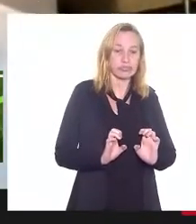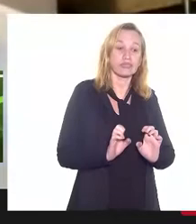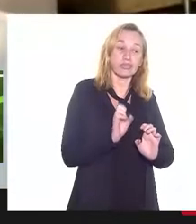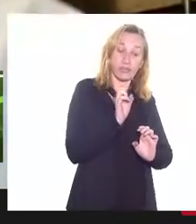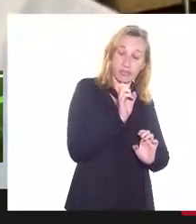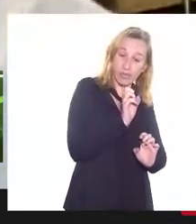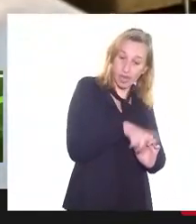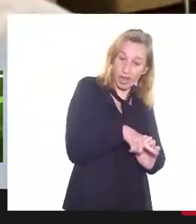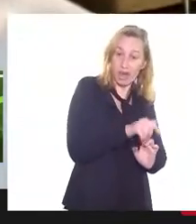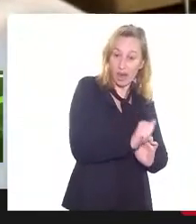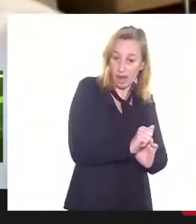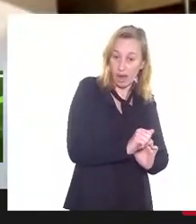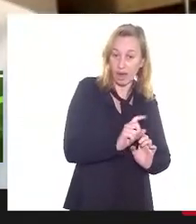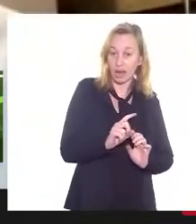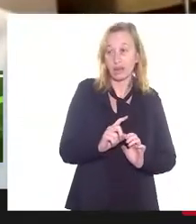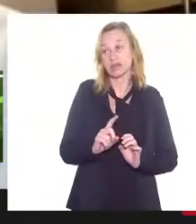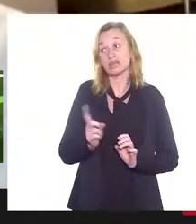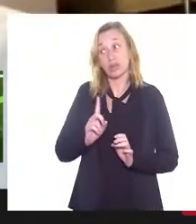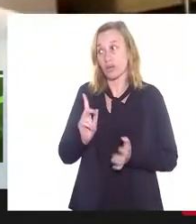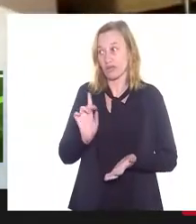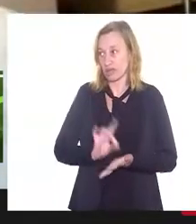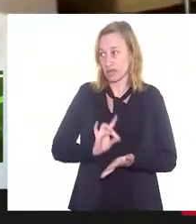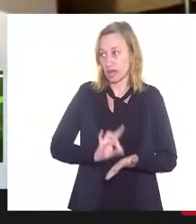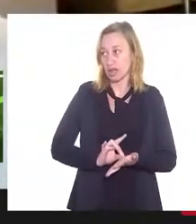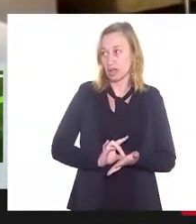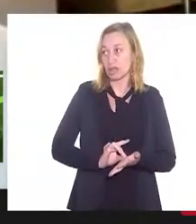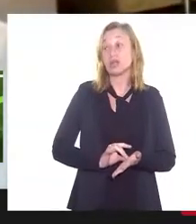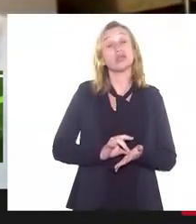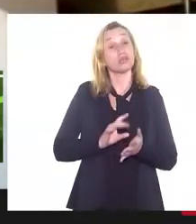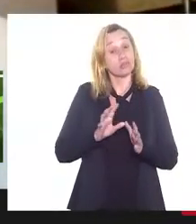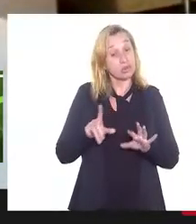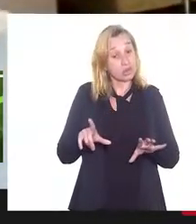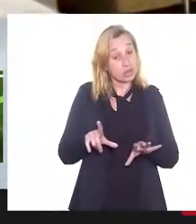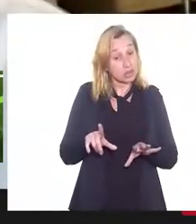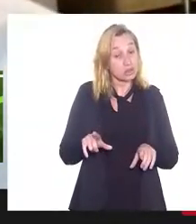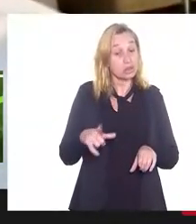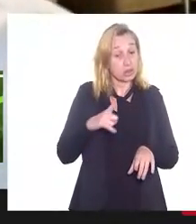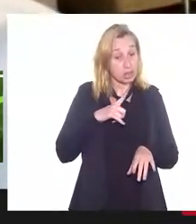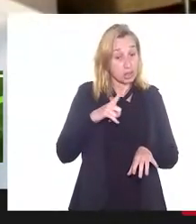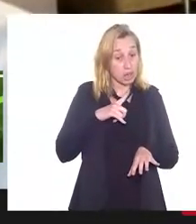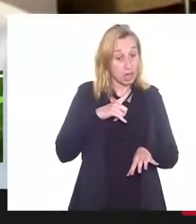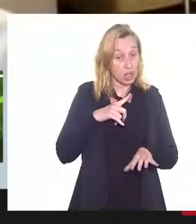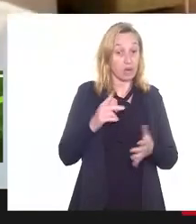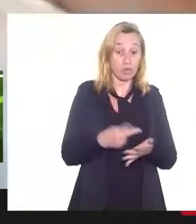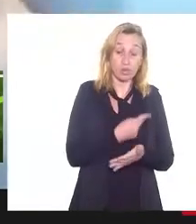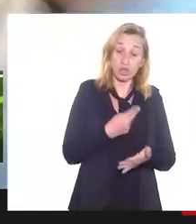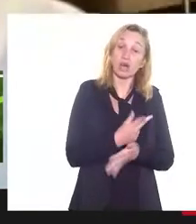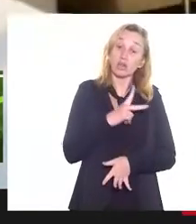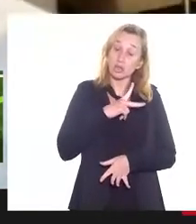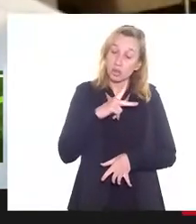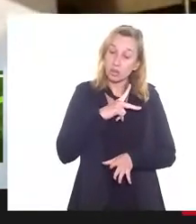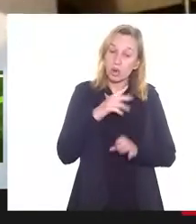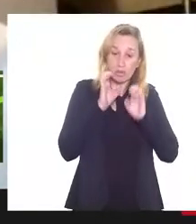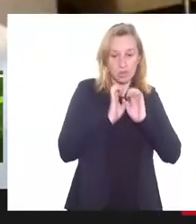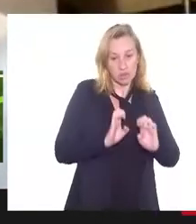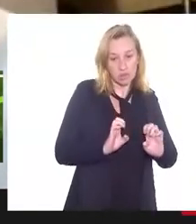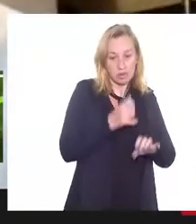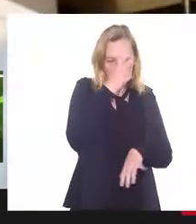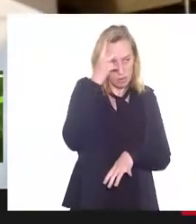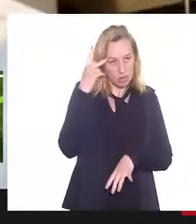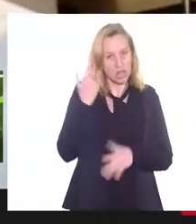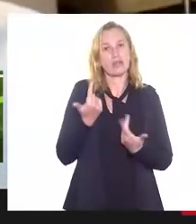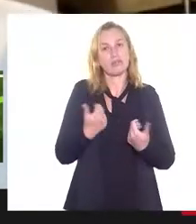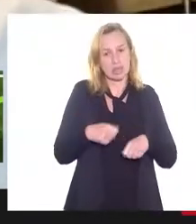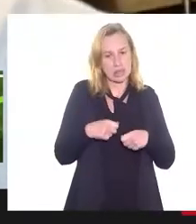isso, o que não é uma verdade. Então, há uma contaminação entre os próprios evangélicos em relação a isso. Isso é uma doideira. Isso tem que haver